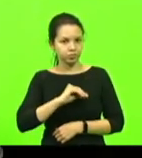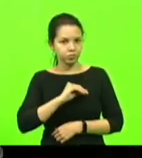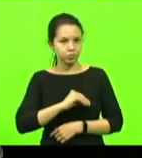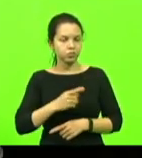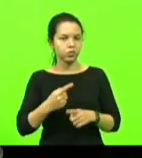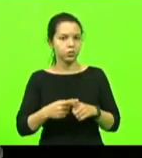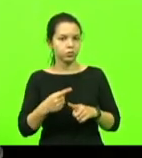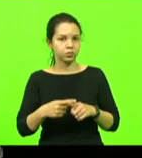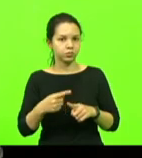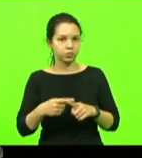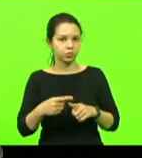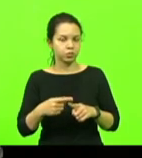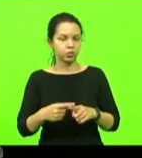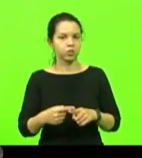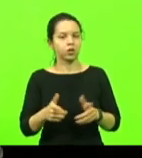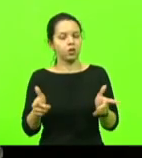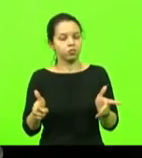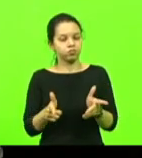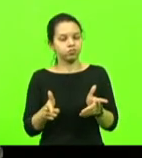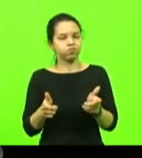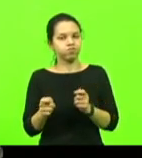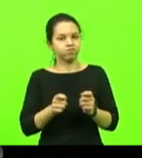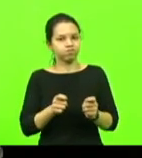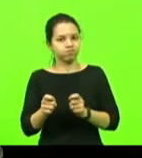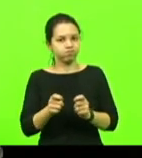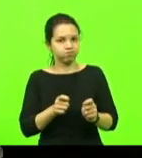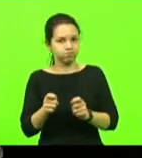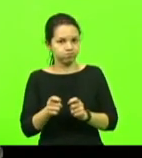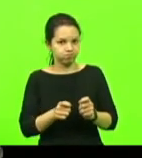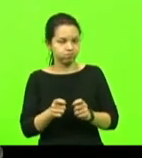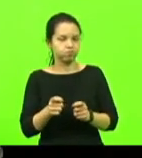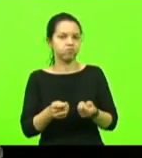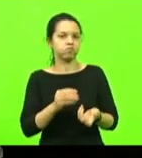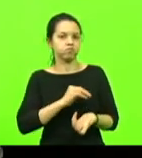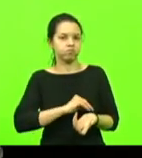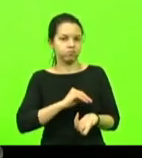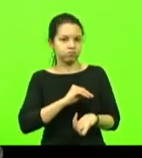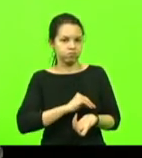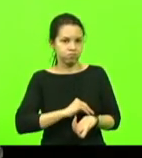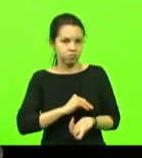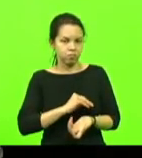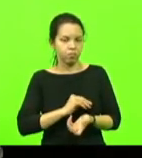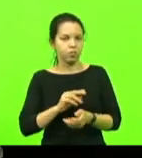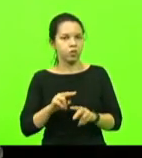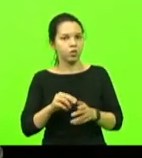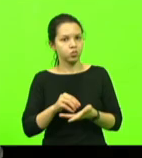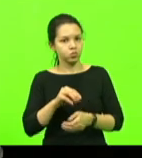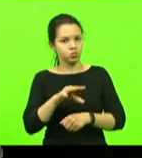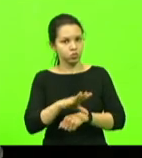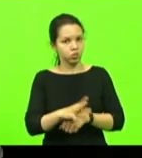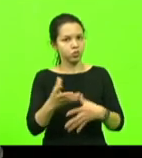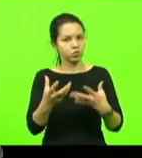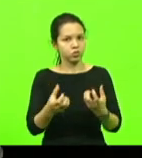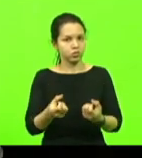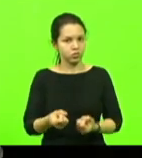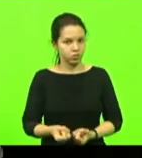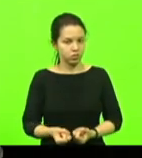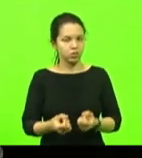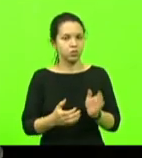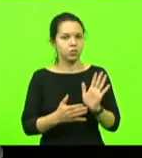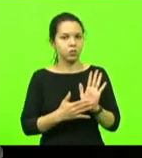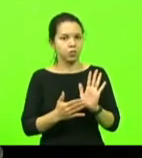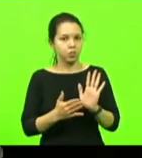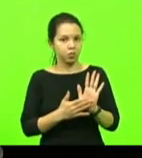de vencimentos. E, para tanto, sugiro que essa comissão mista acolha a proposta apresentada pelo Sindicato